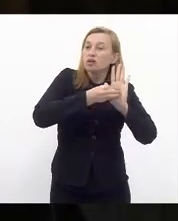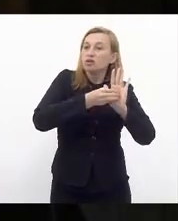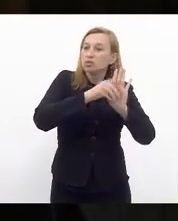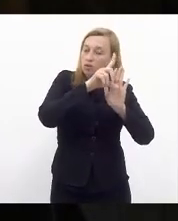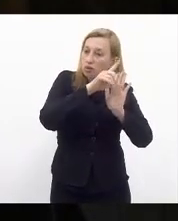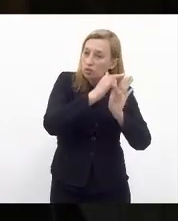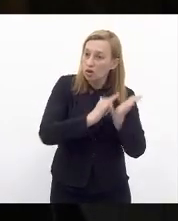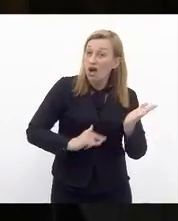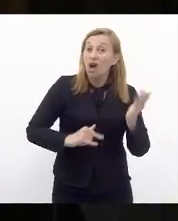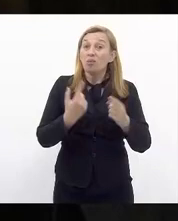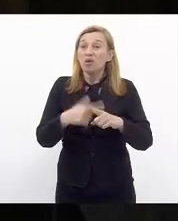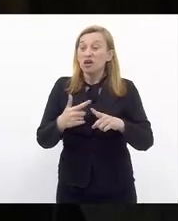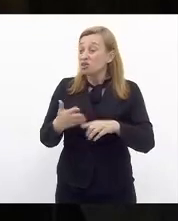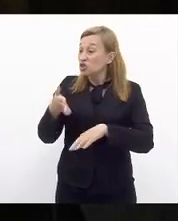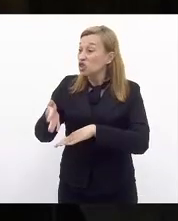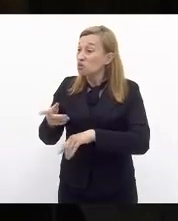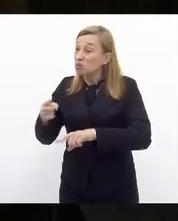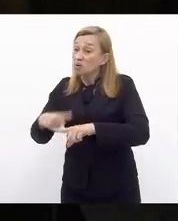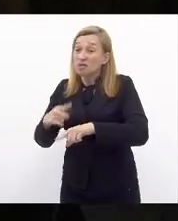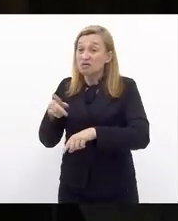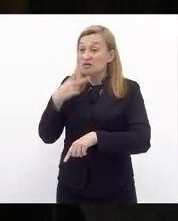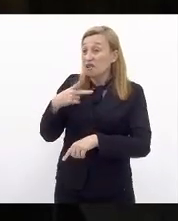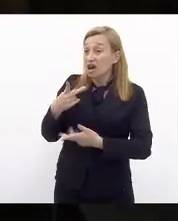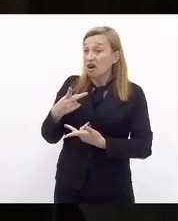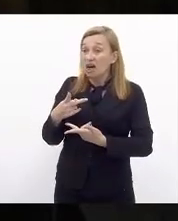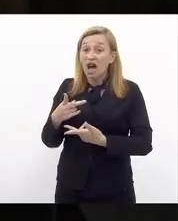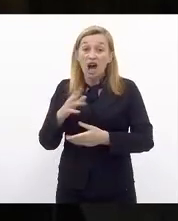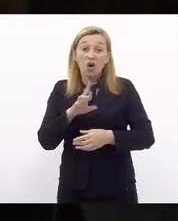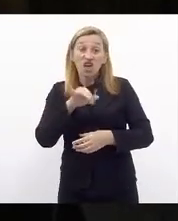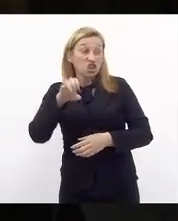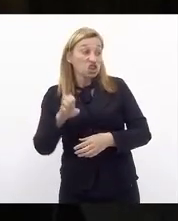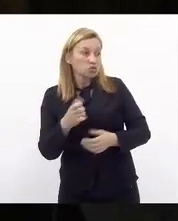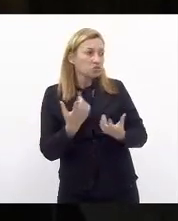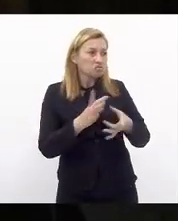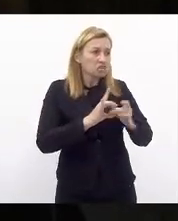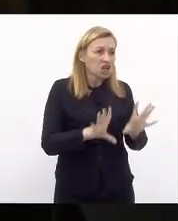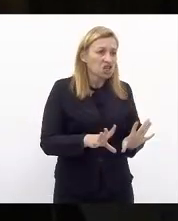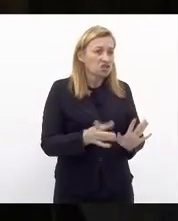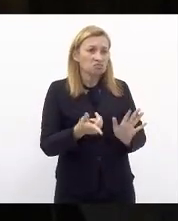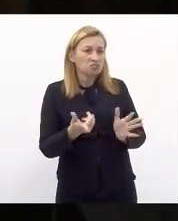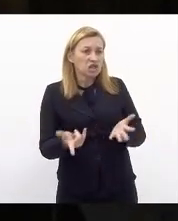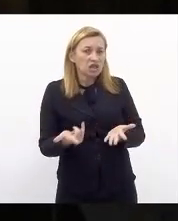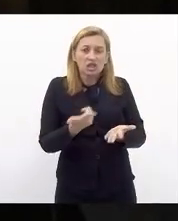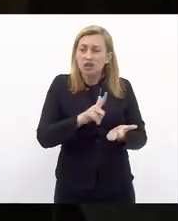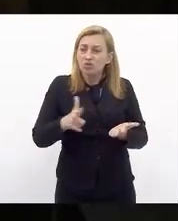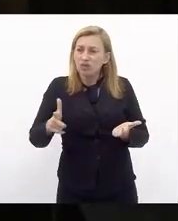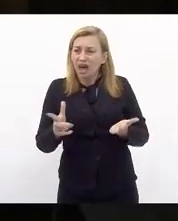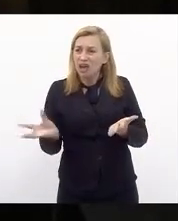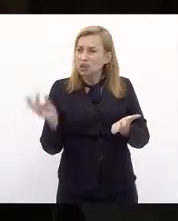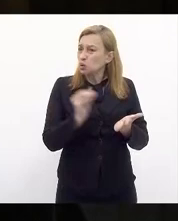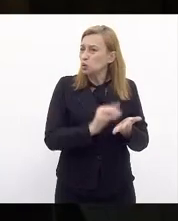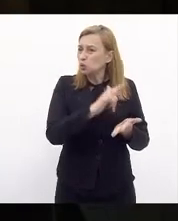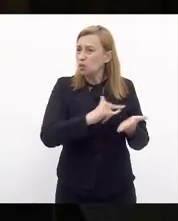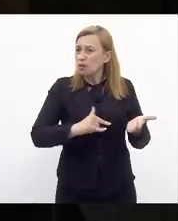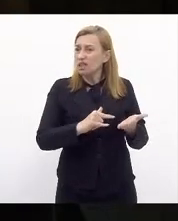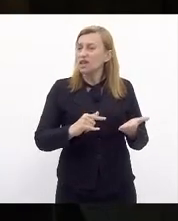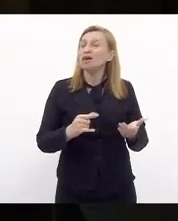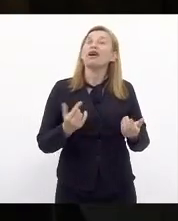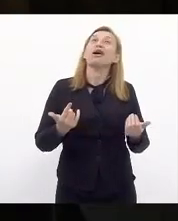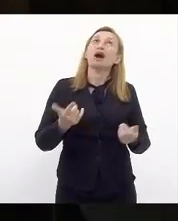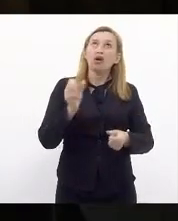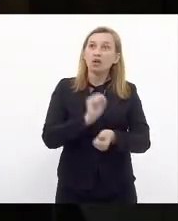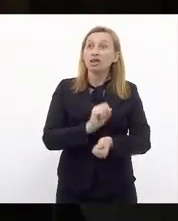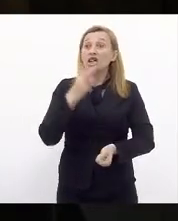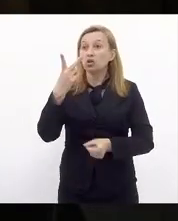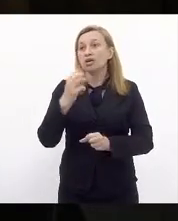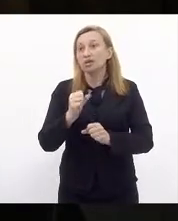fazer Vai dizer que não pode fazer para o regime não desço o regime não deixa porque não previu aí vai ter que esperar 2 anos para atualização do plano para